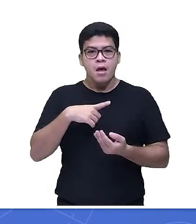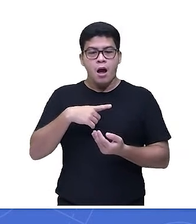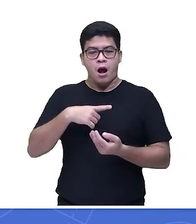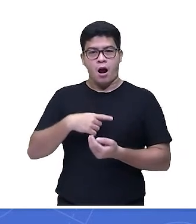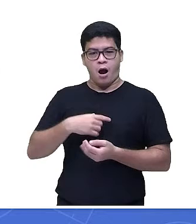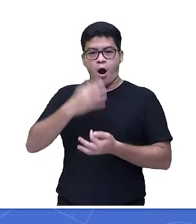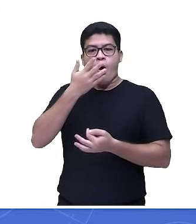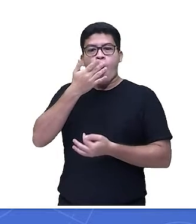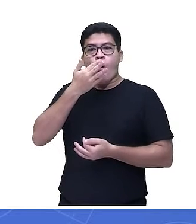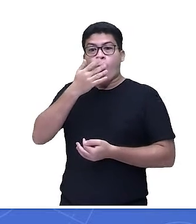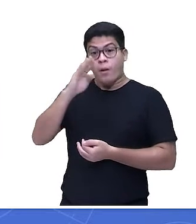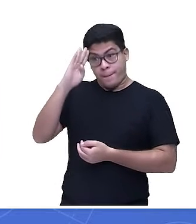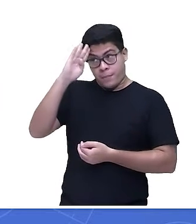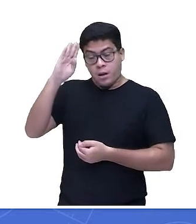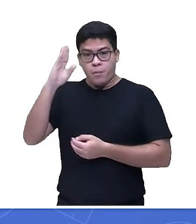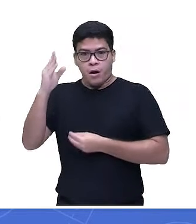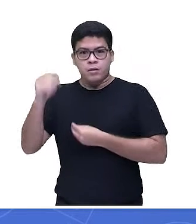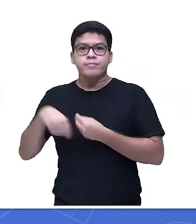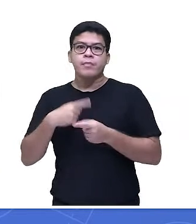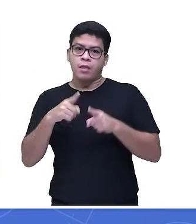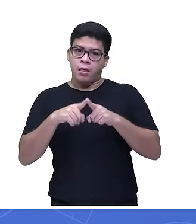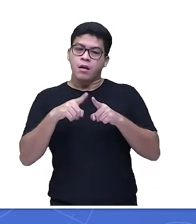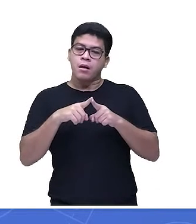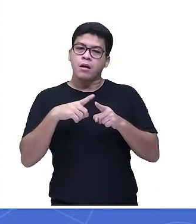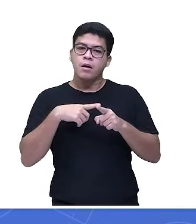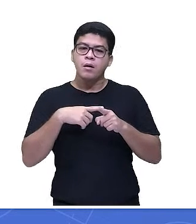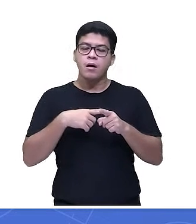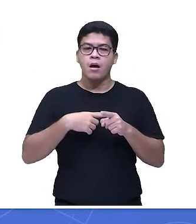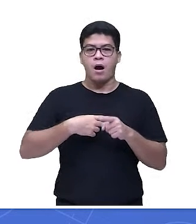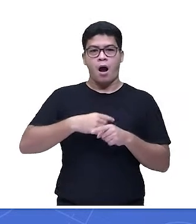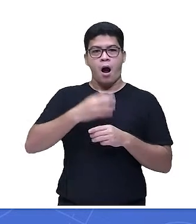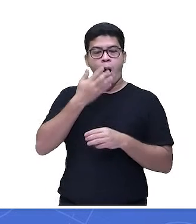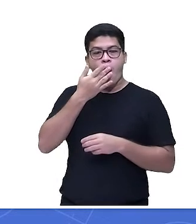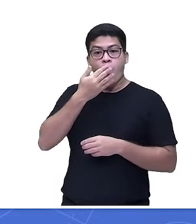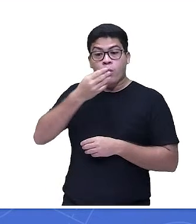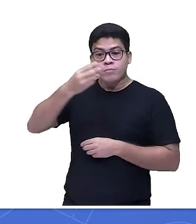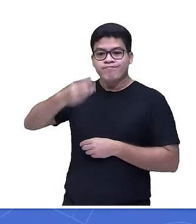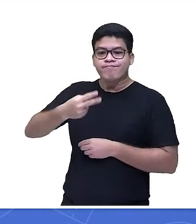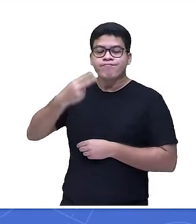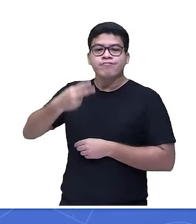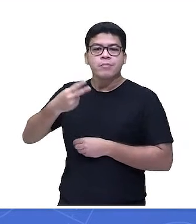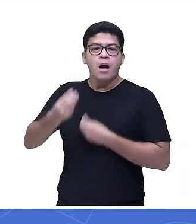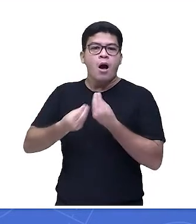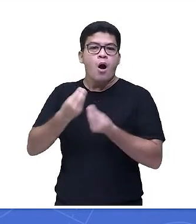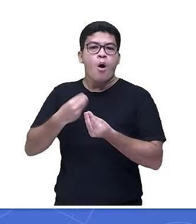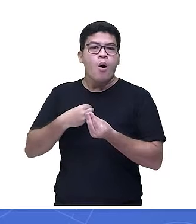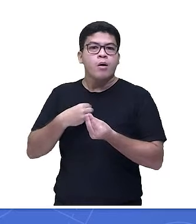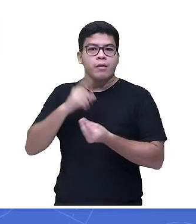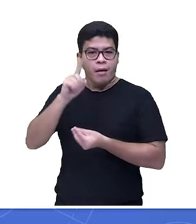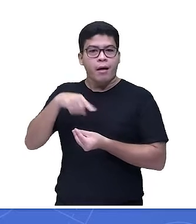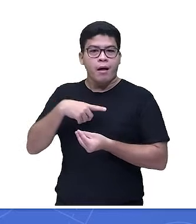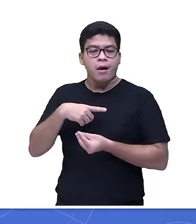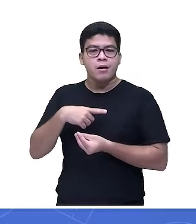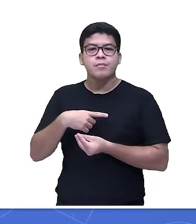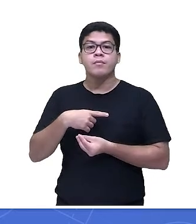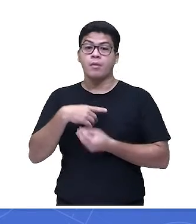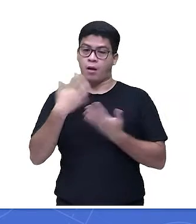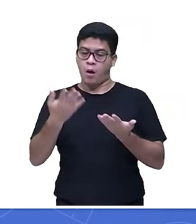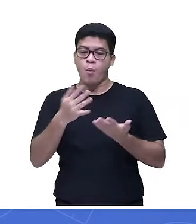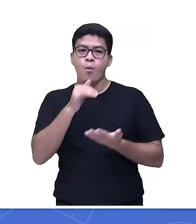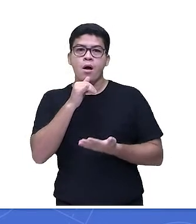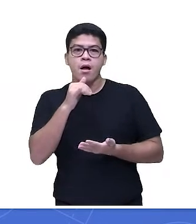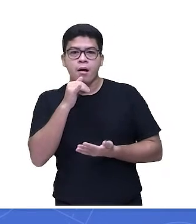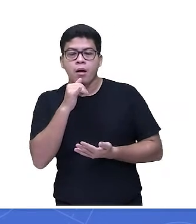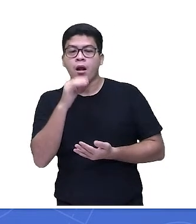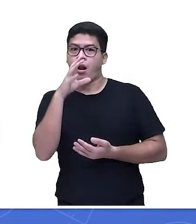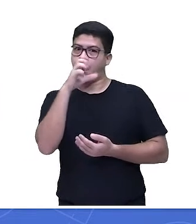são as cores puras, e a partir das misturas das cores primárias, a gente consegue obter as cores secundárias, como nós já acabamos de ver,